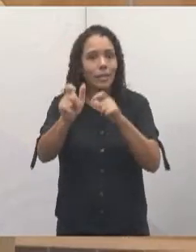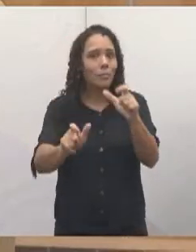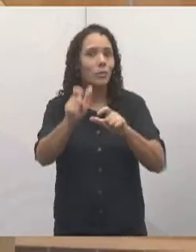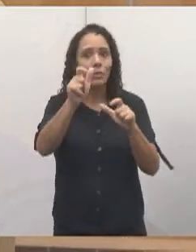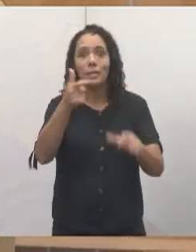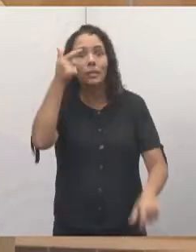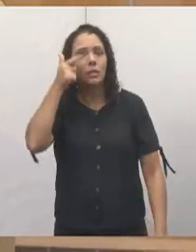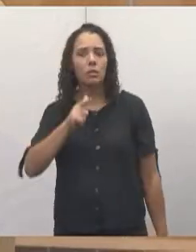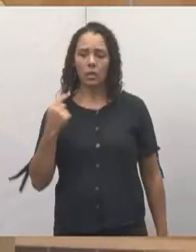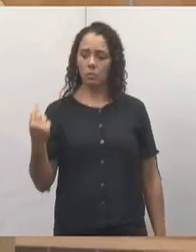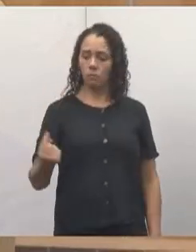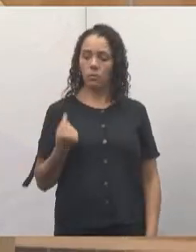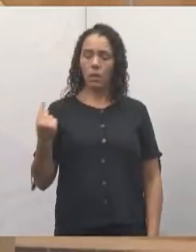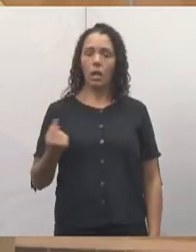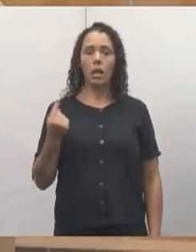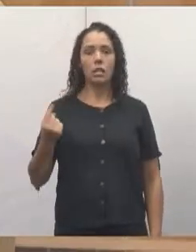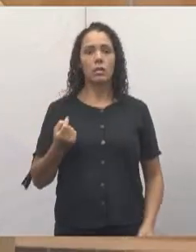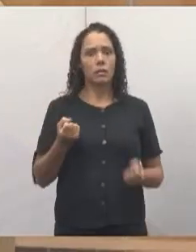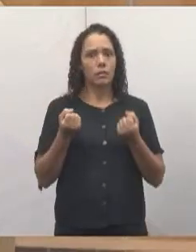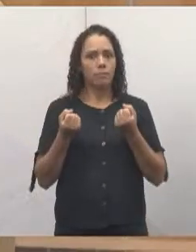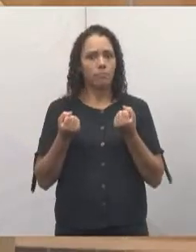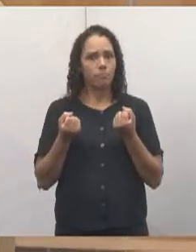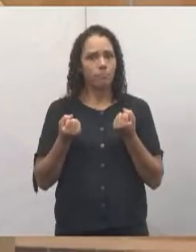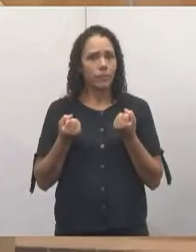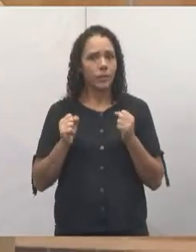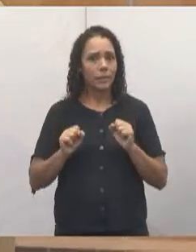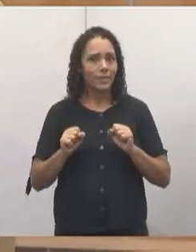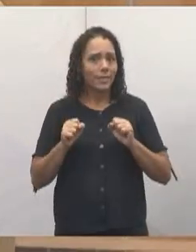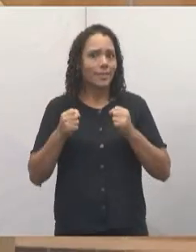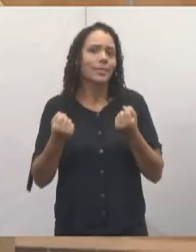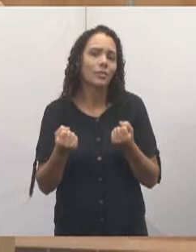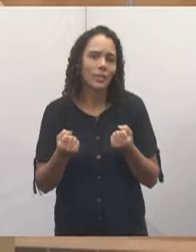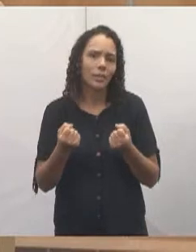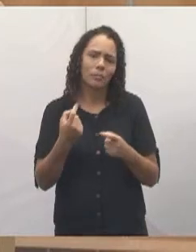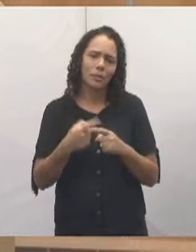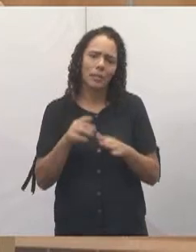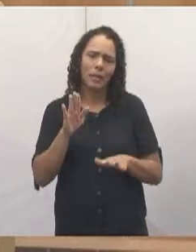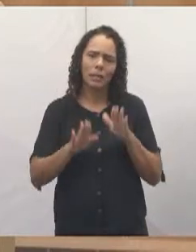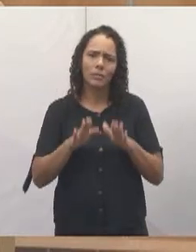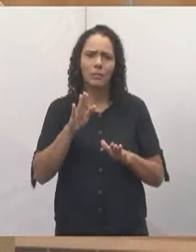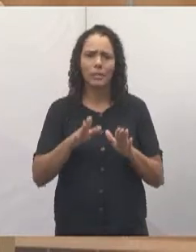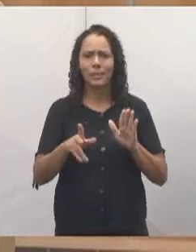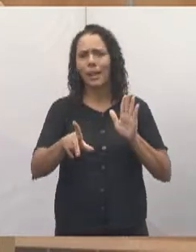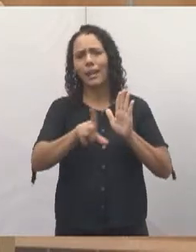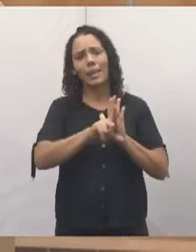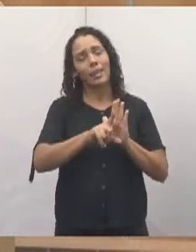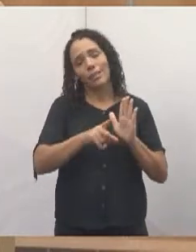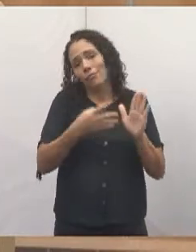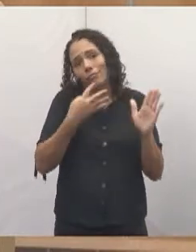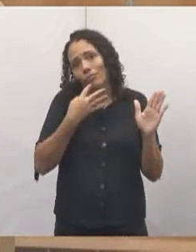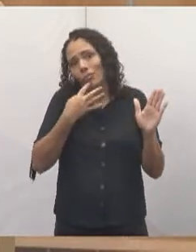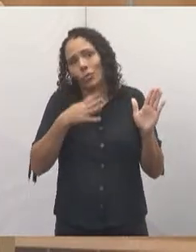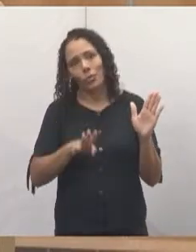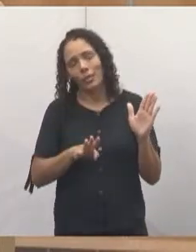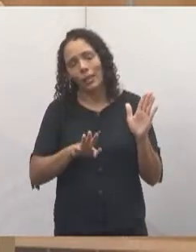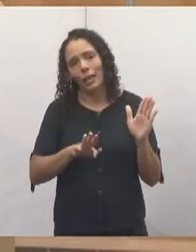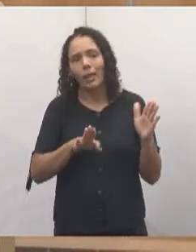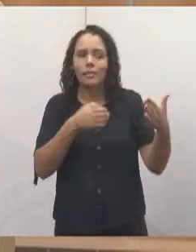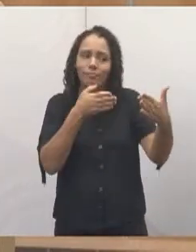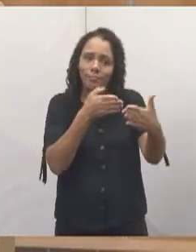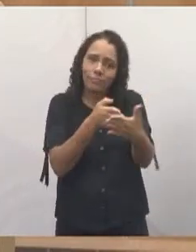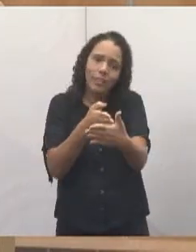direito, por desconhecimento da lei, por alguma limitação circunstancial. E essa atividade ela é